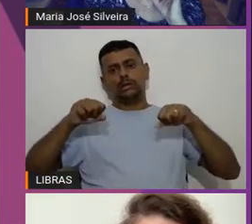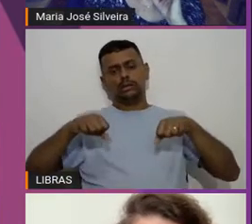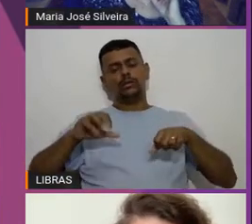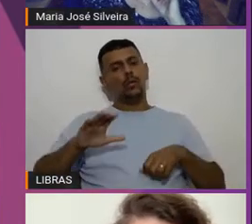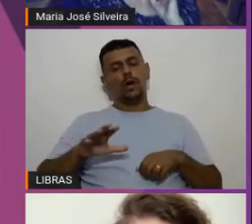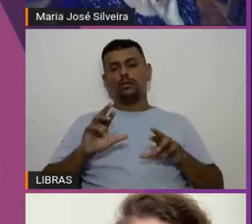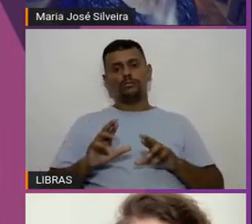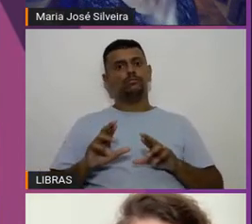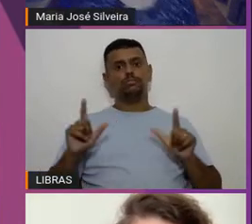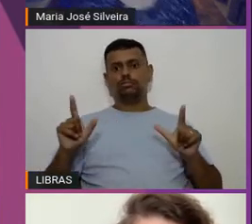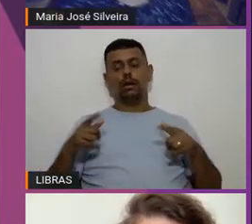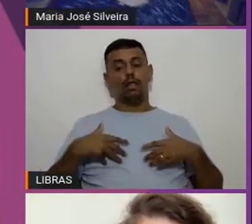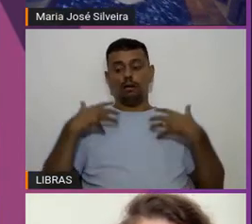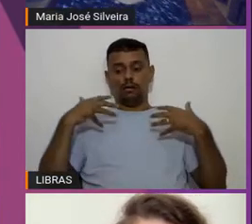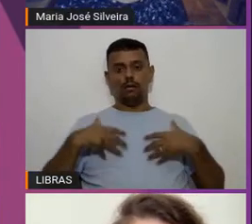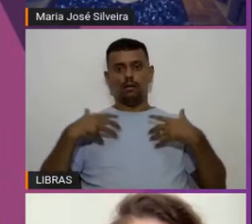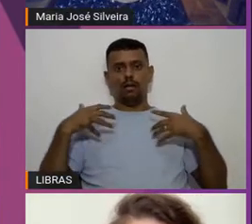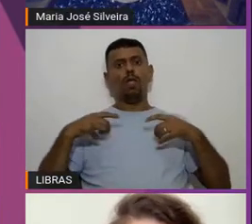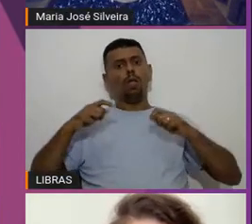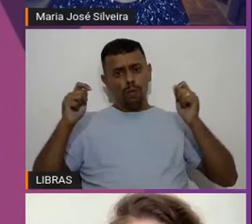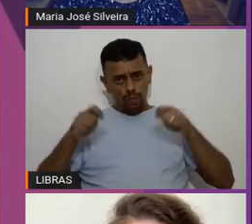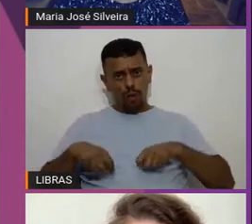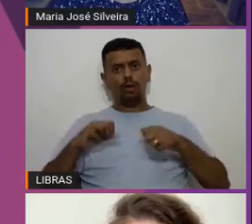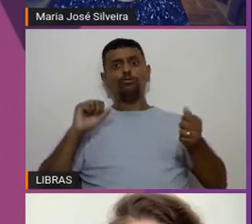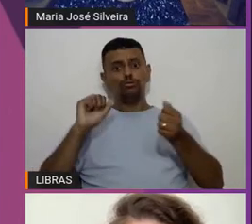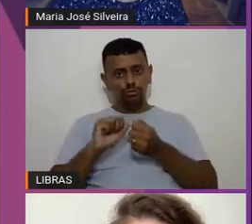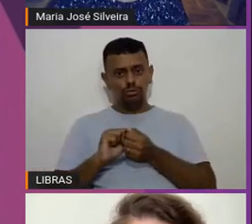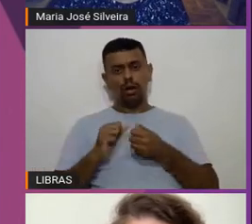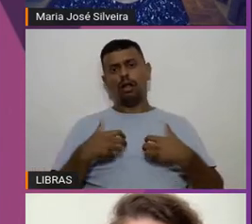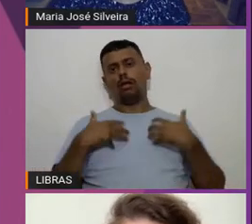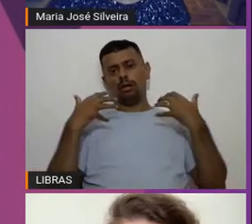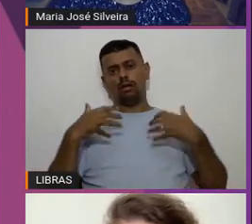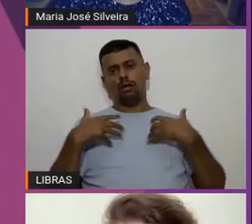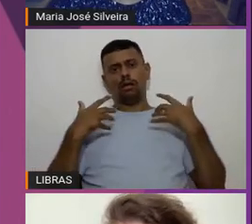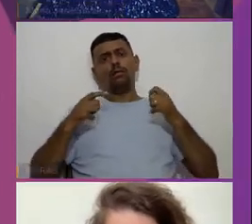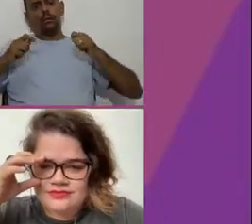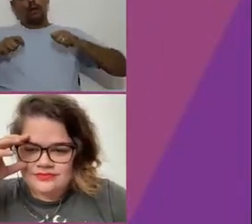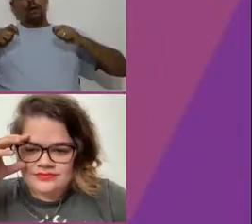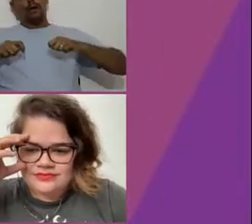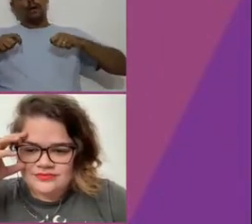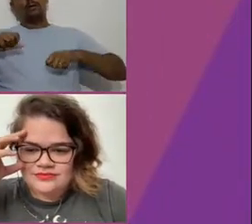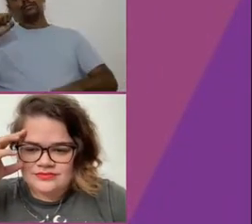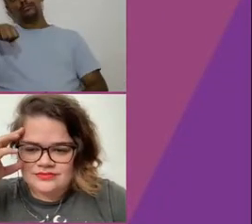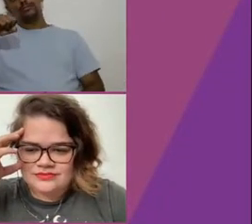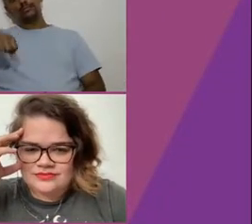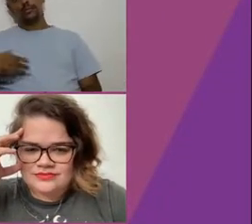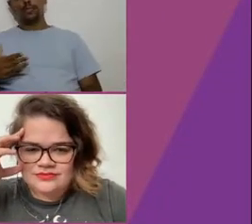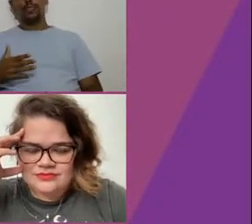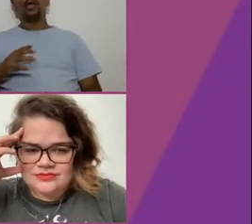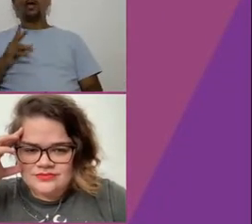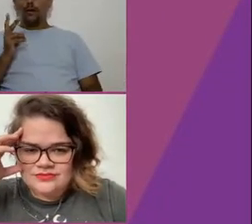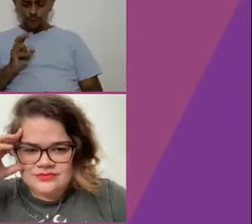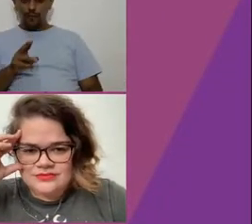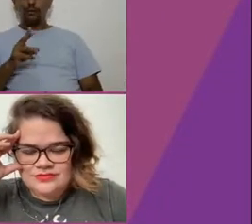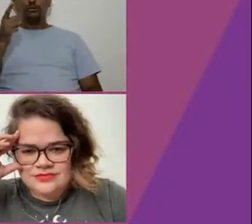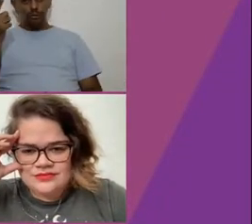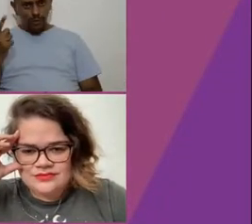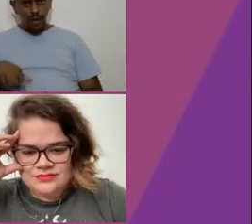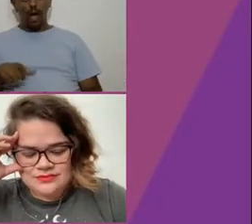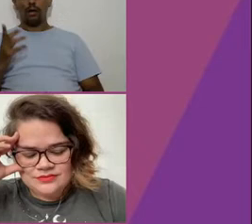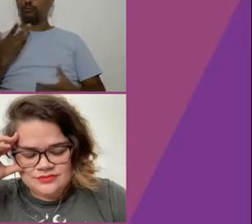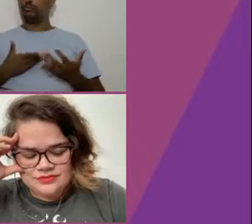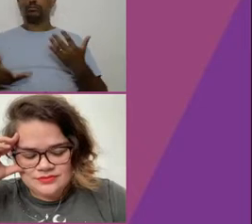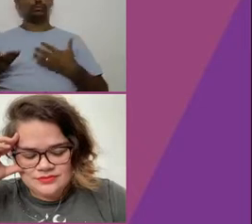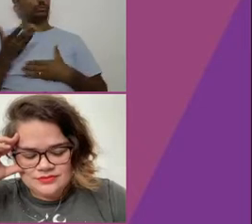ela pode estar junto com alegria isso é uma coisa que o Kia eu vou me dar um cada vez mais conta